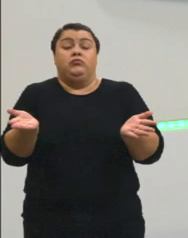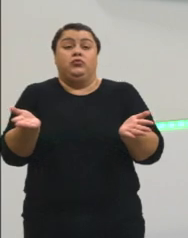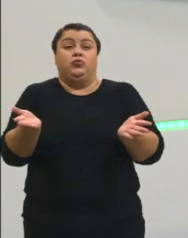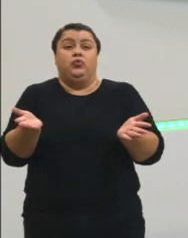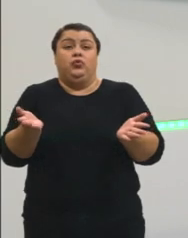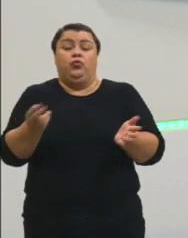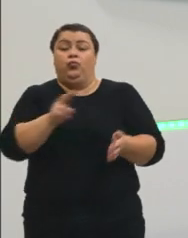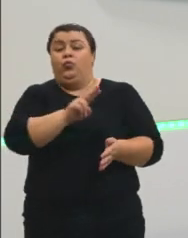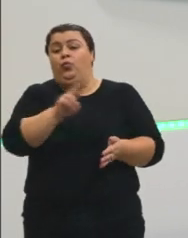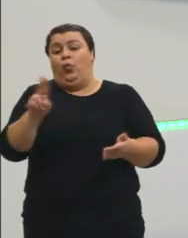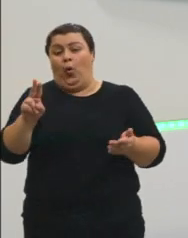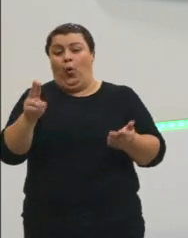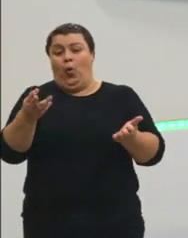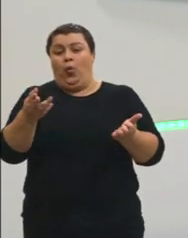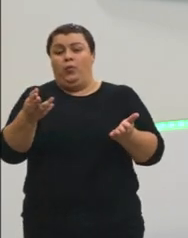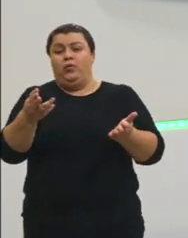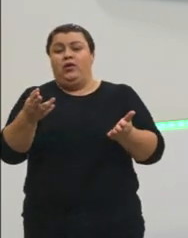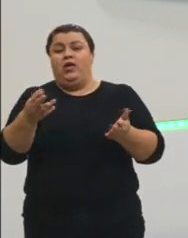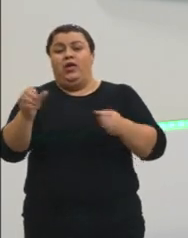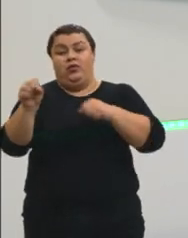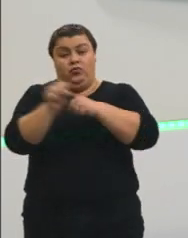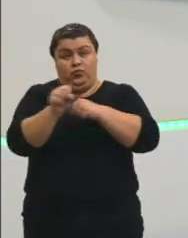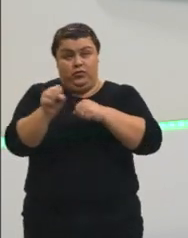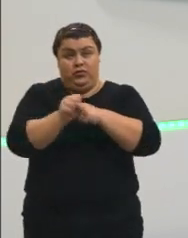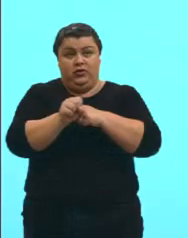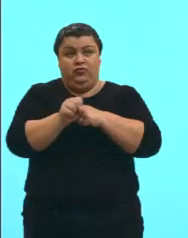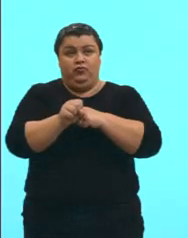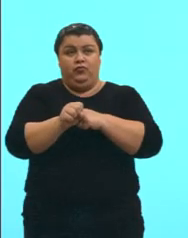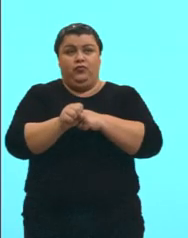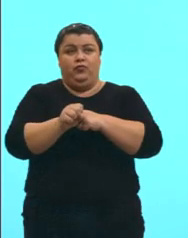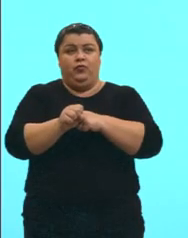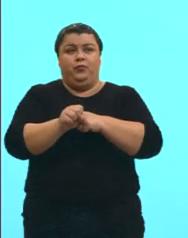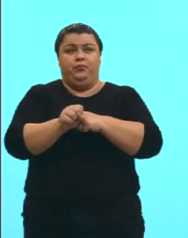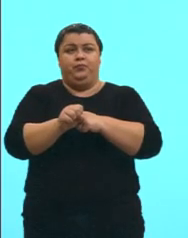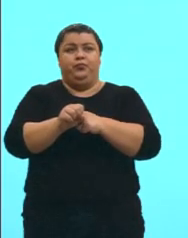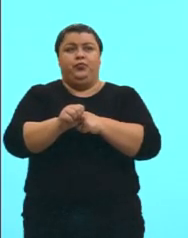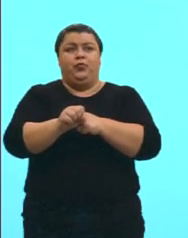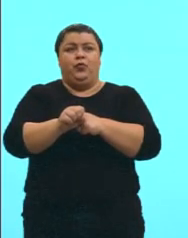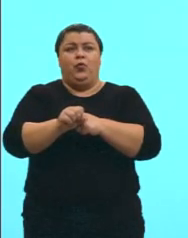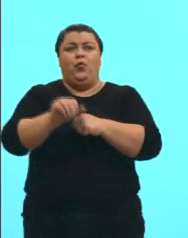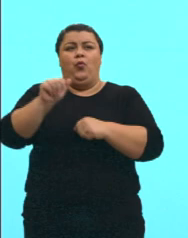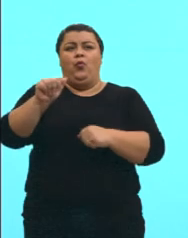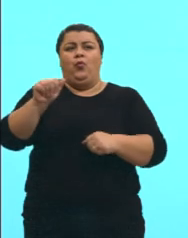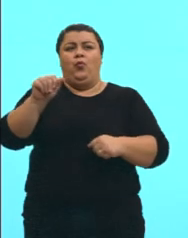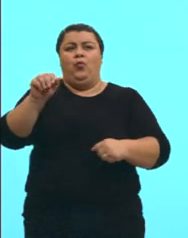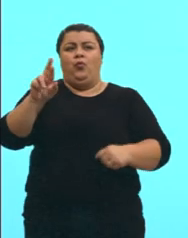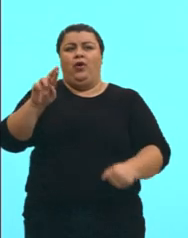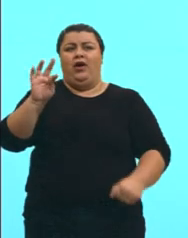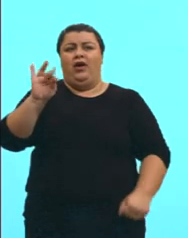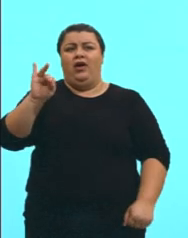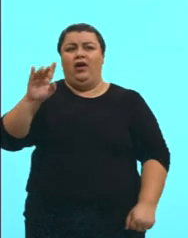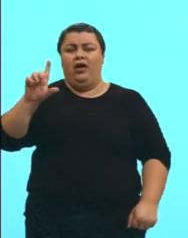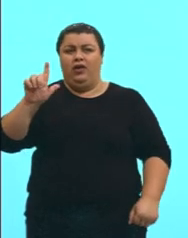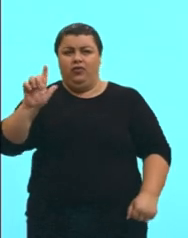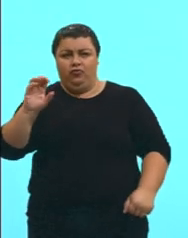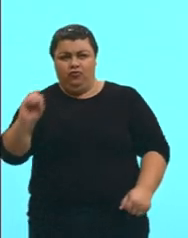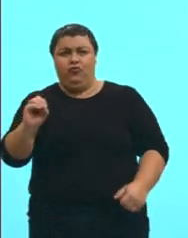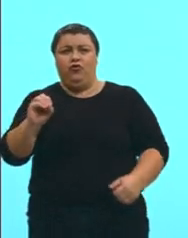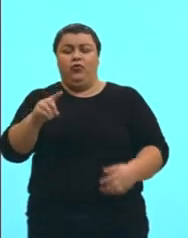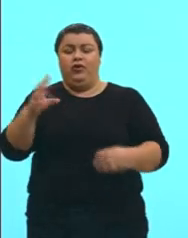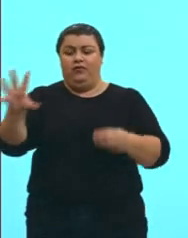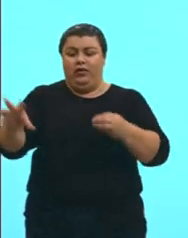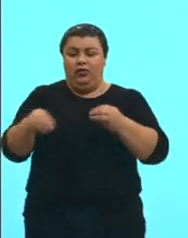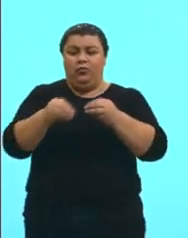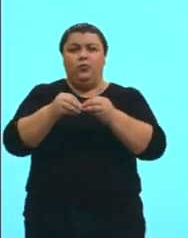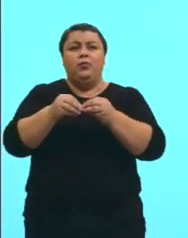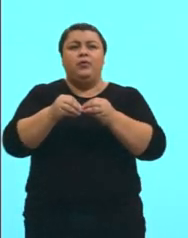no meio seres é substantivo o artigo vai ser aquela palavra que vai acompanhar os nossos substantivos